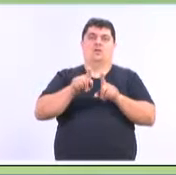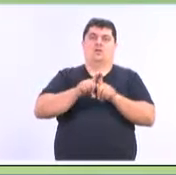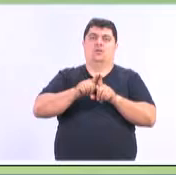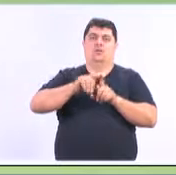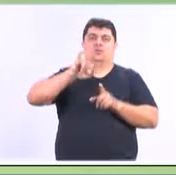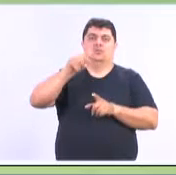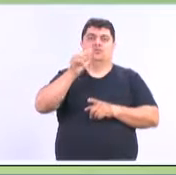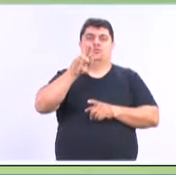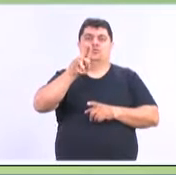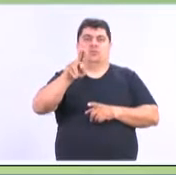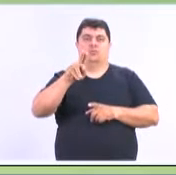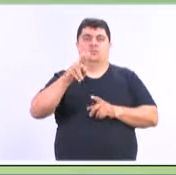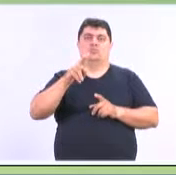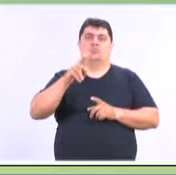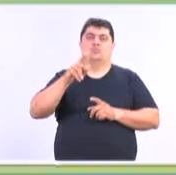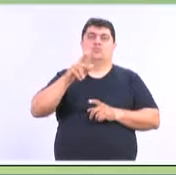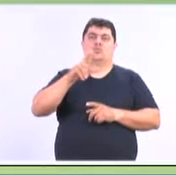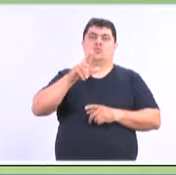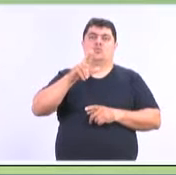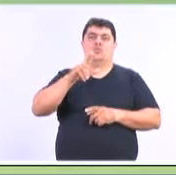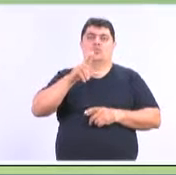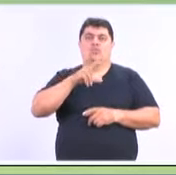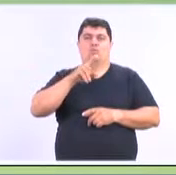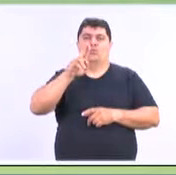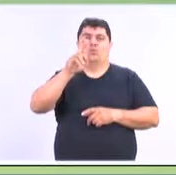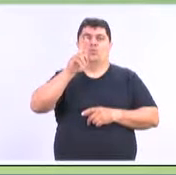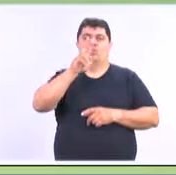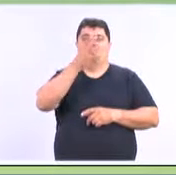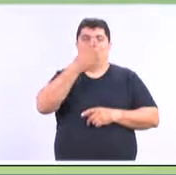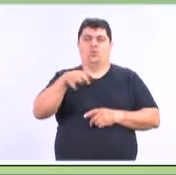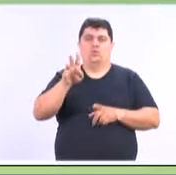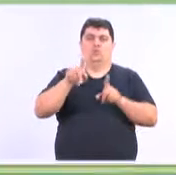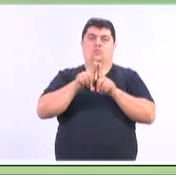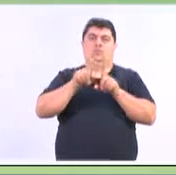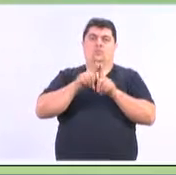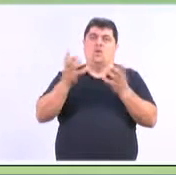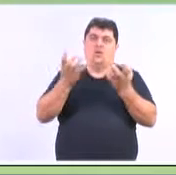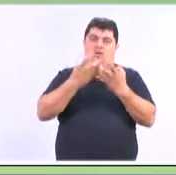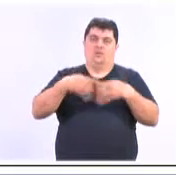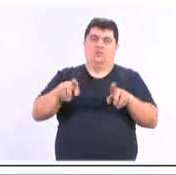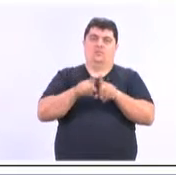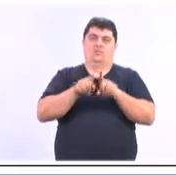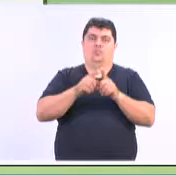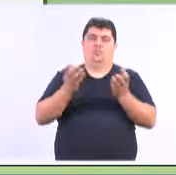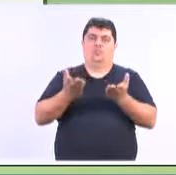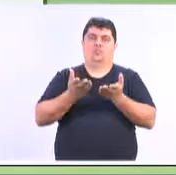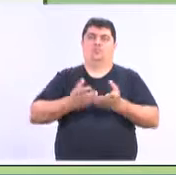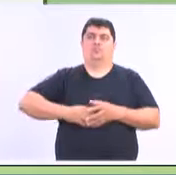Jaru, na UBRA de Porto Velho, Uniron de Porto Velho e aqui com vocês no IFRO.